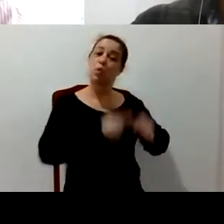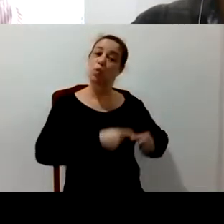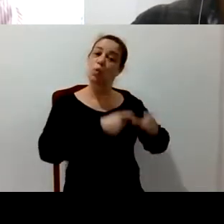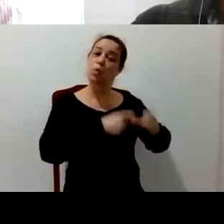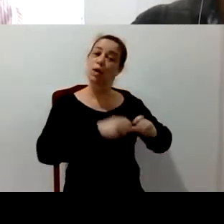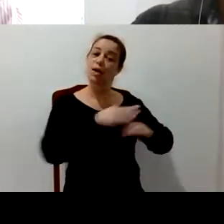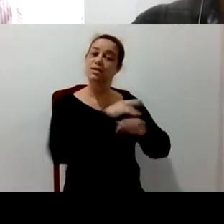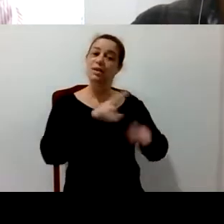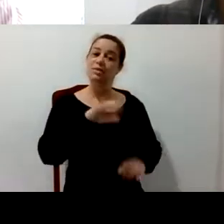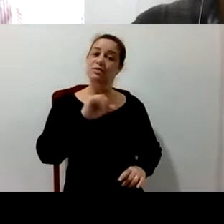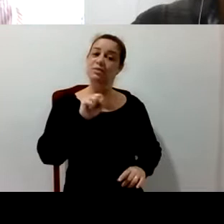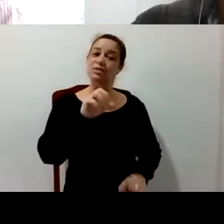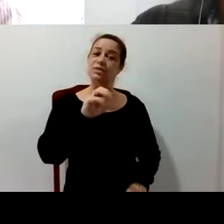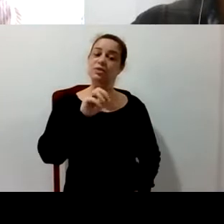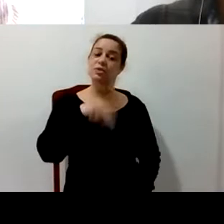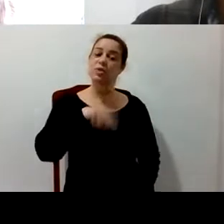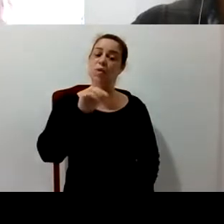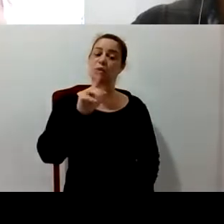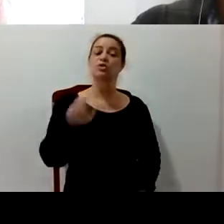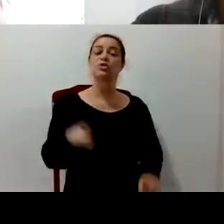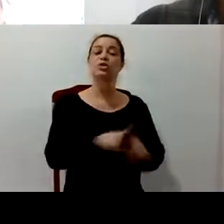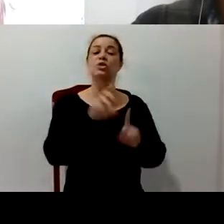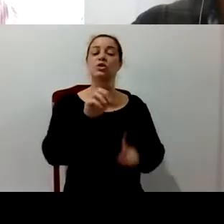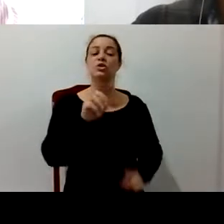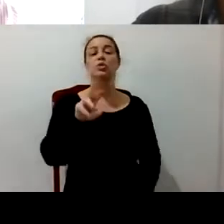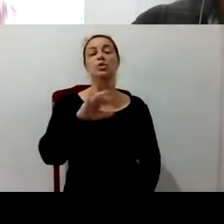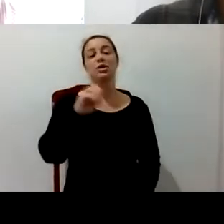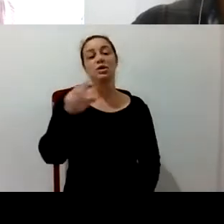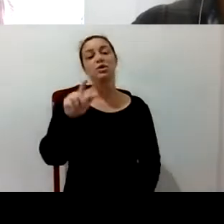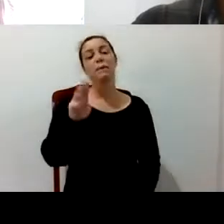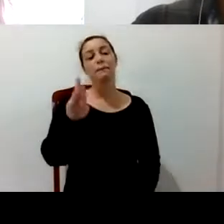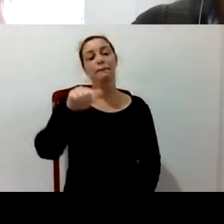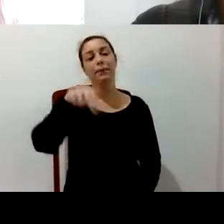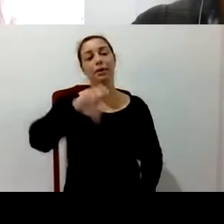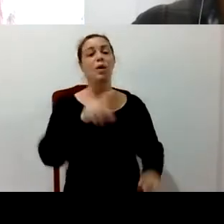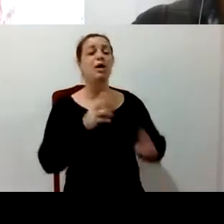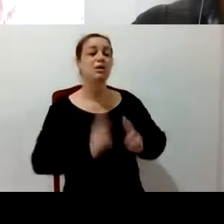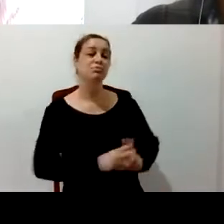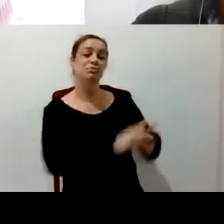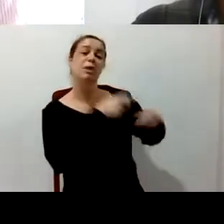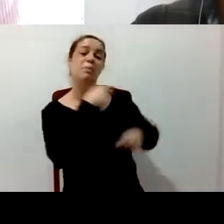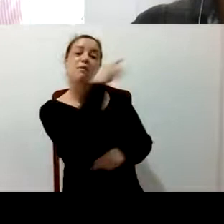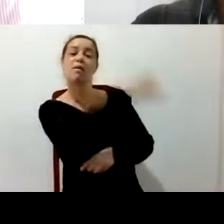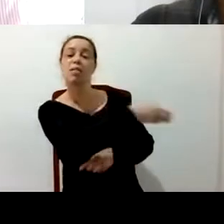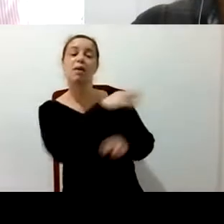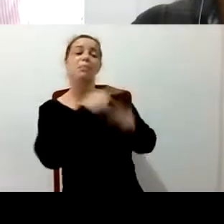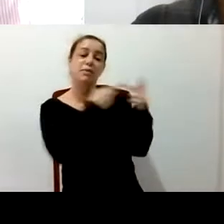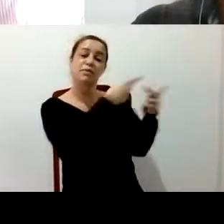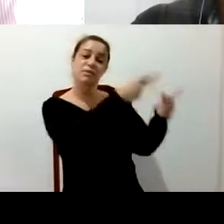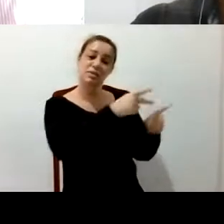eu vou a Viçosa rever. Vou lá ver minha árvore que eu plantei. Vou ver mais crianças para